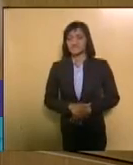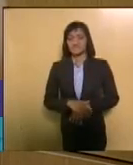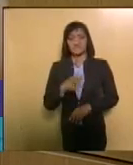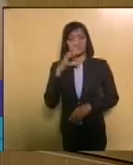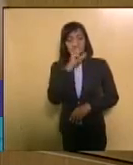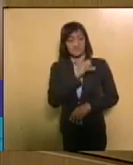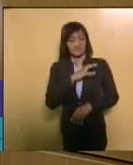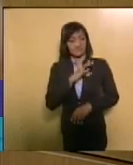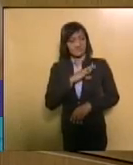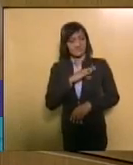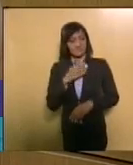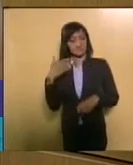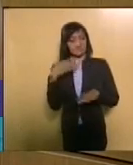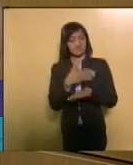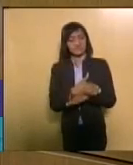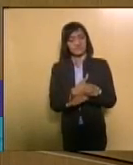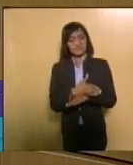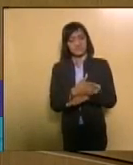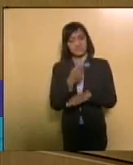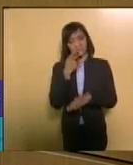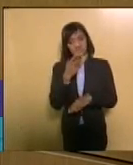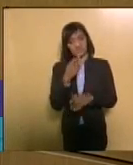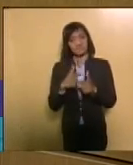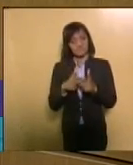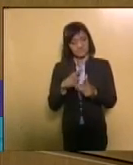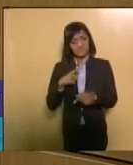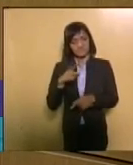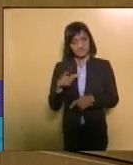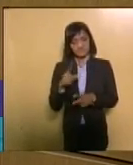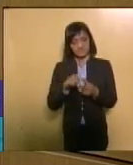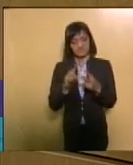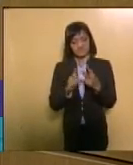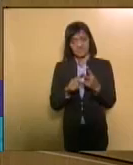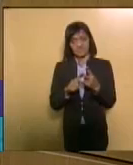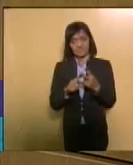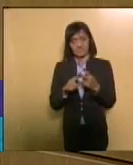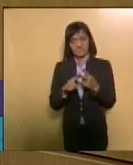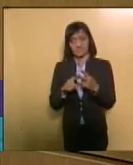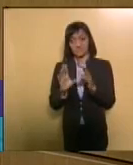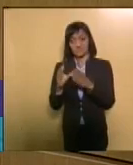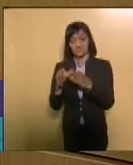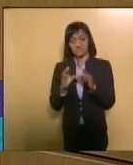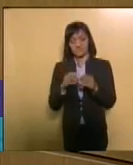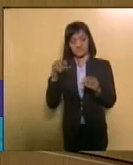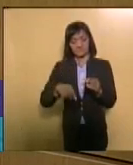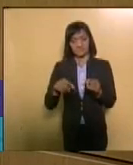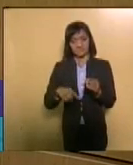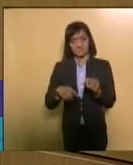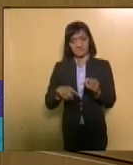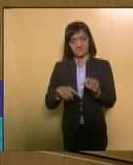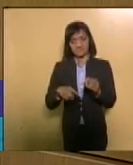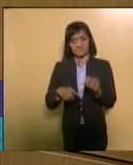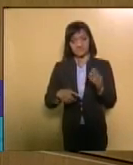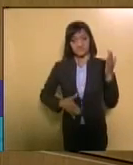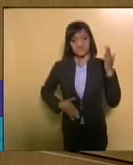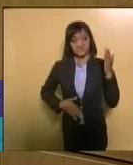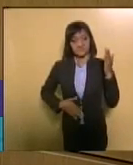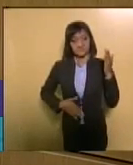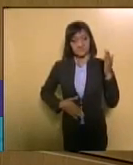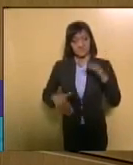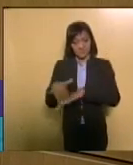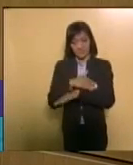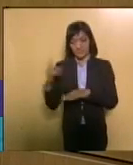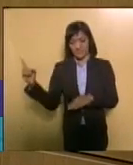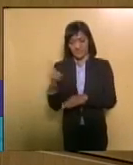chegou a polícia e falou olha só que você tem um problema você tem duas grandes rivais que atuam nesse território se quem tá aqui atravessar a rua para cá